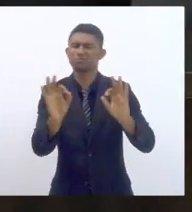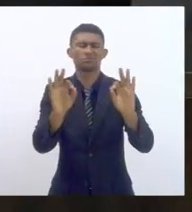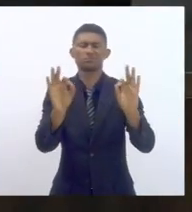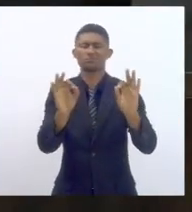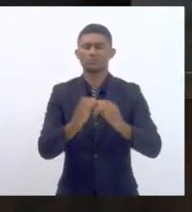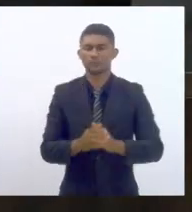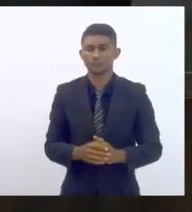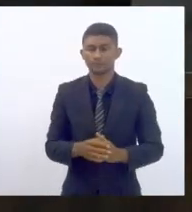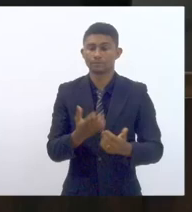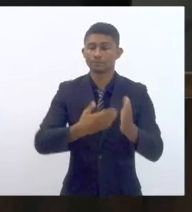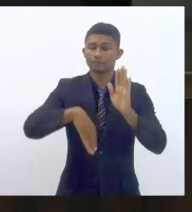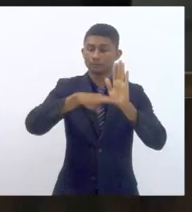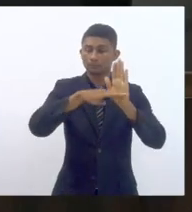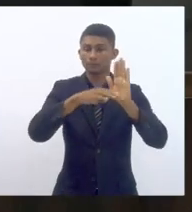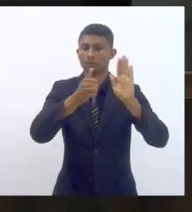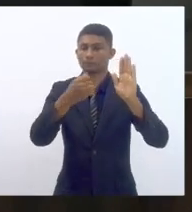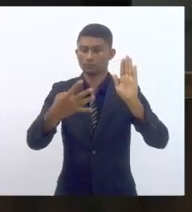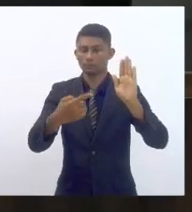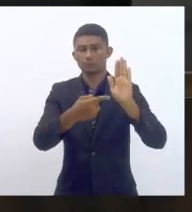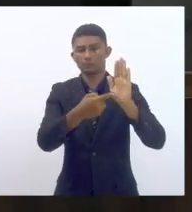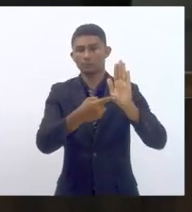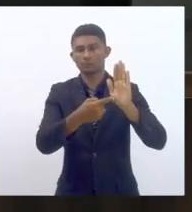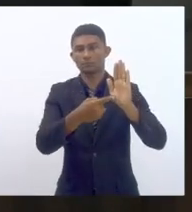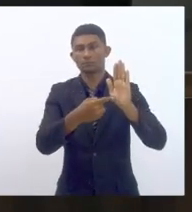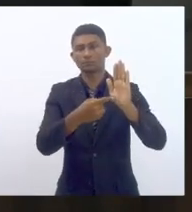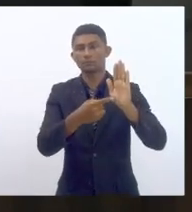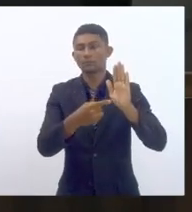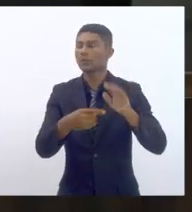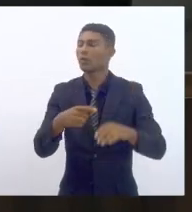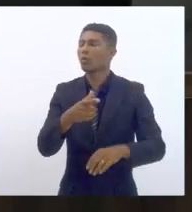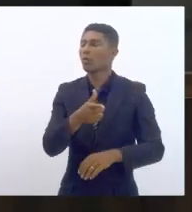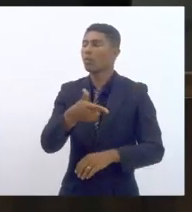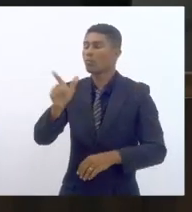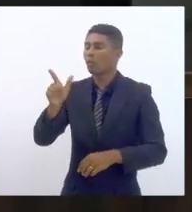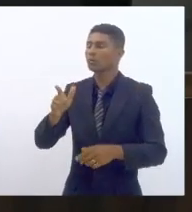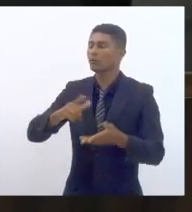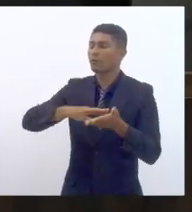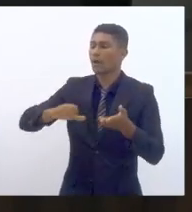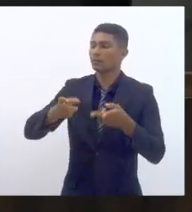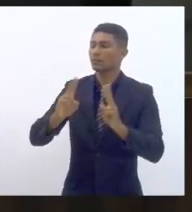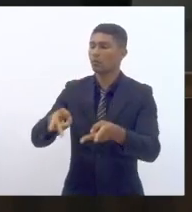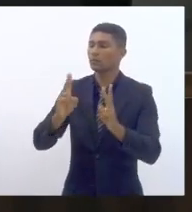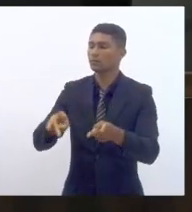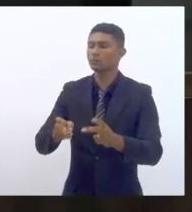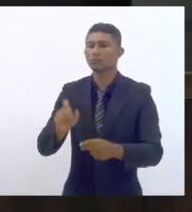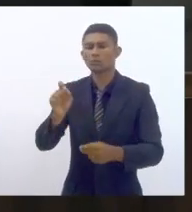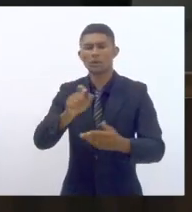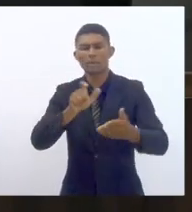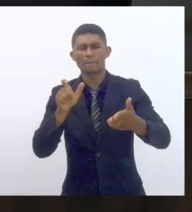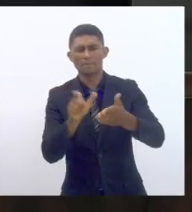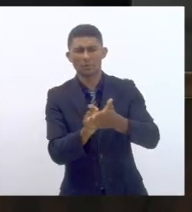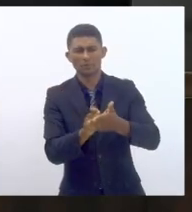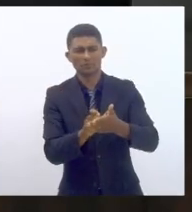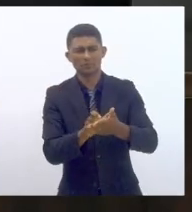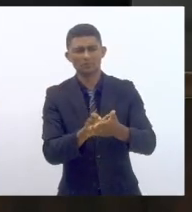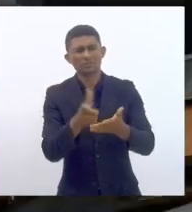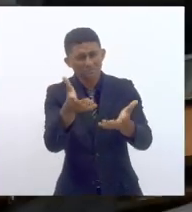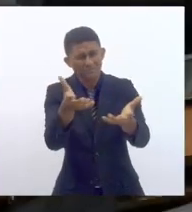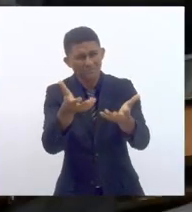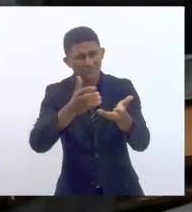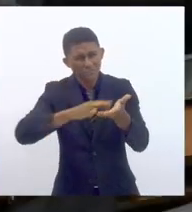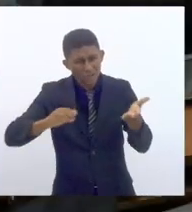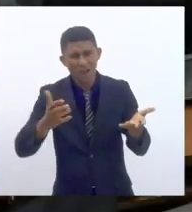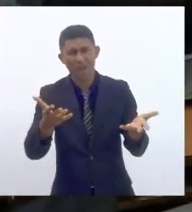o 24, mas tem um outro que é para manter, deputado Luiz, que é a história da aproximação. Não quer retirar? Não, senhor presidente, isso